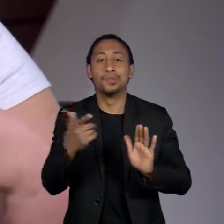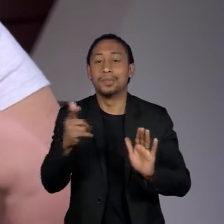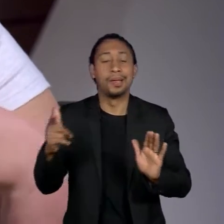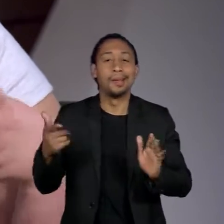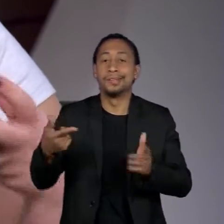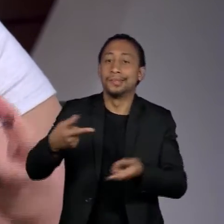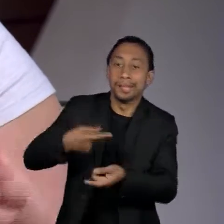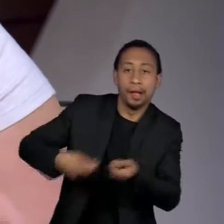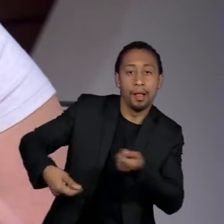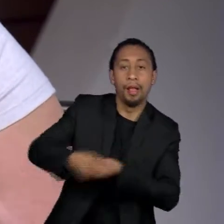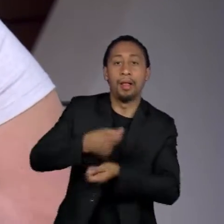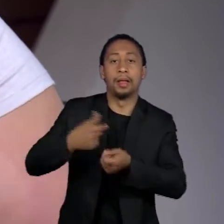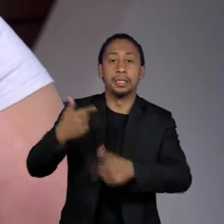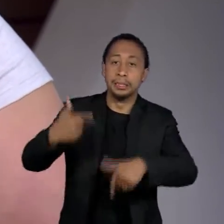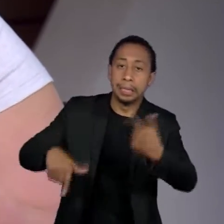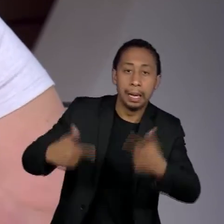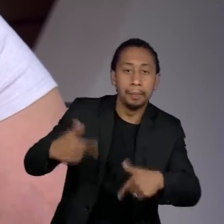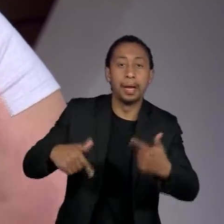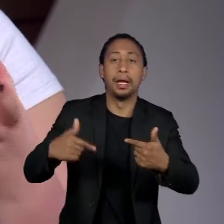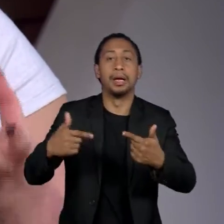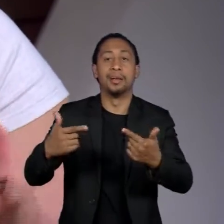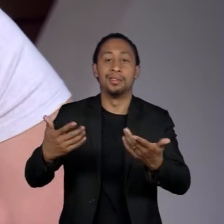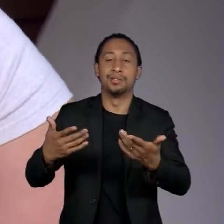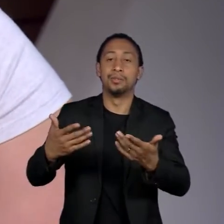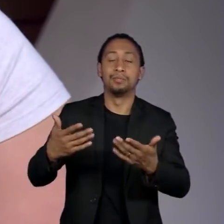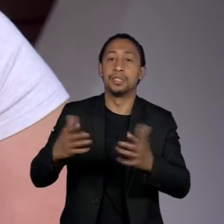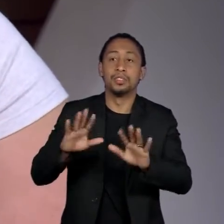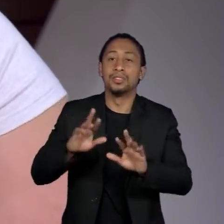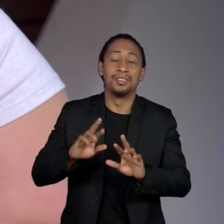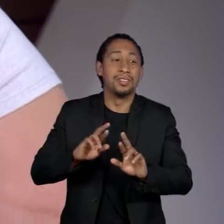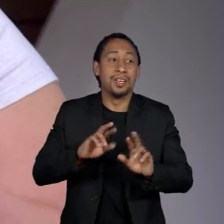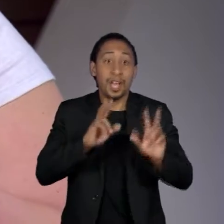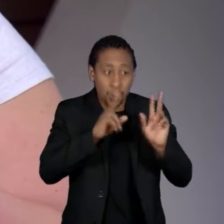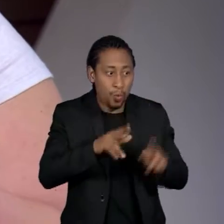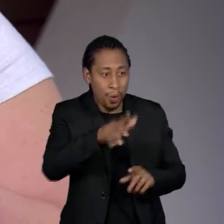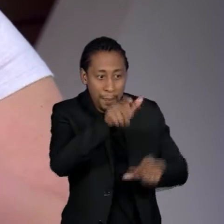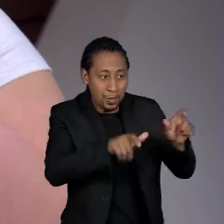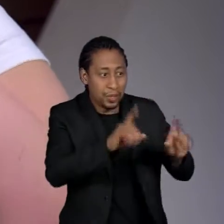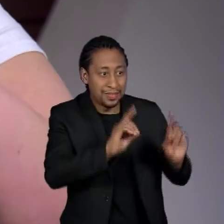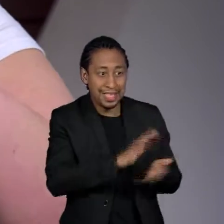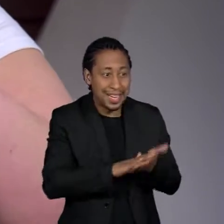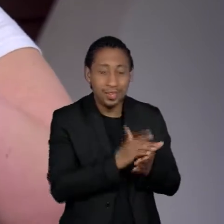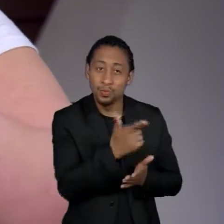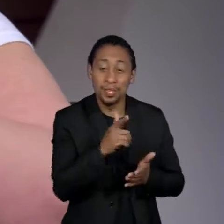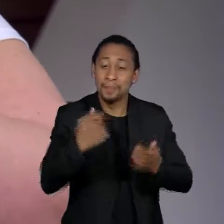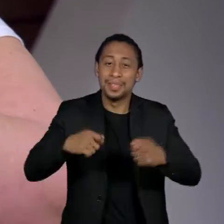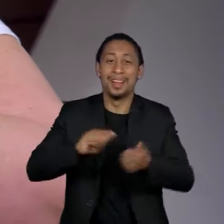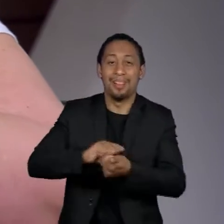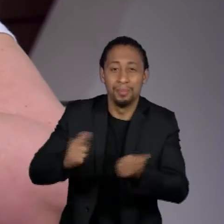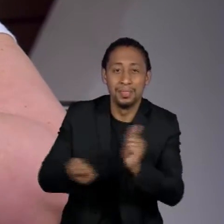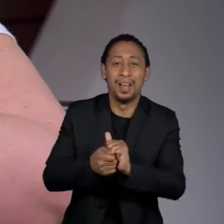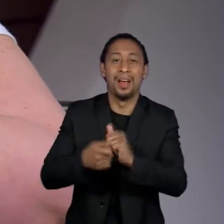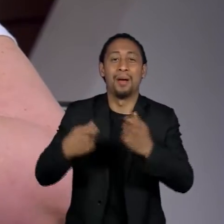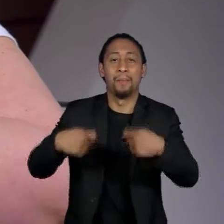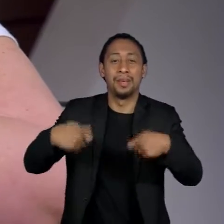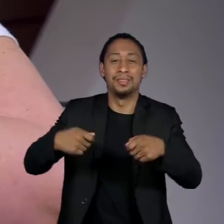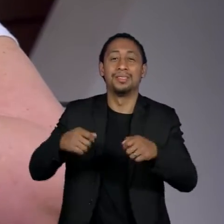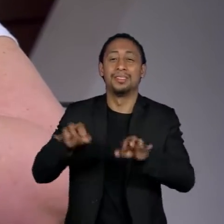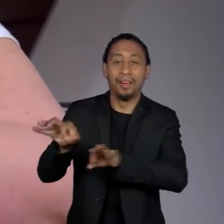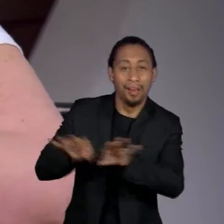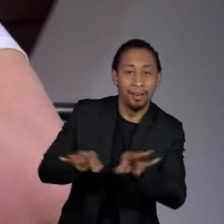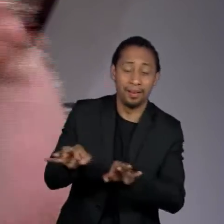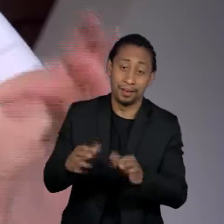no mercado de trabalho, sem as adaptações necessárias. E isso vem de uma